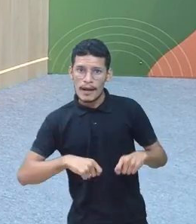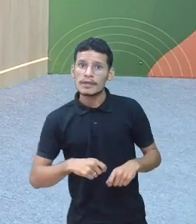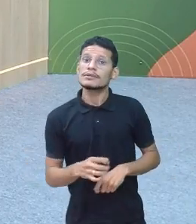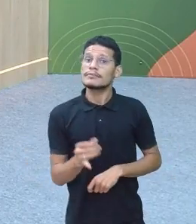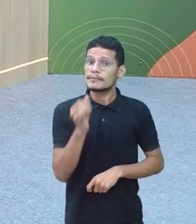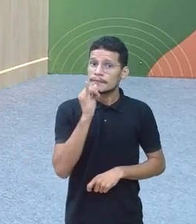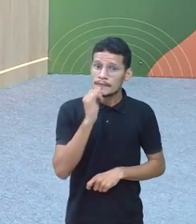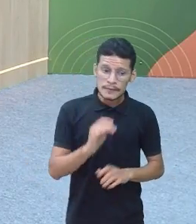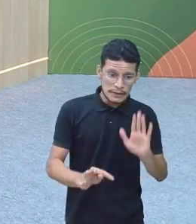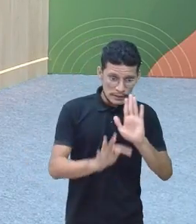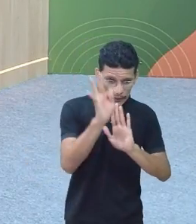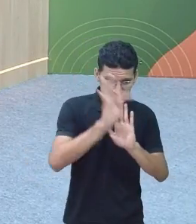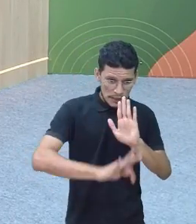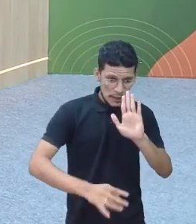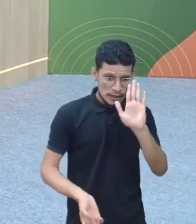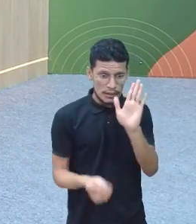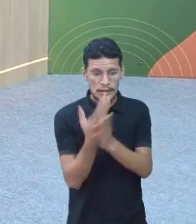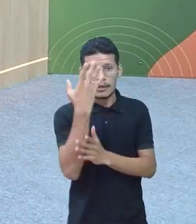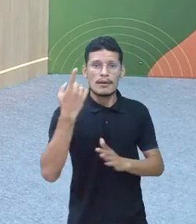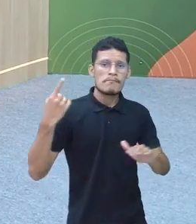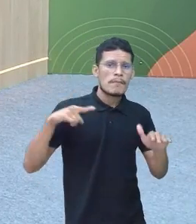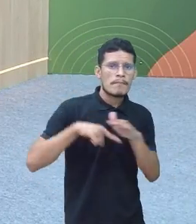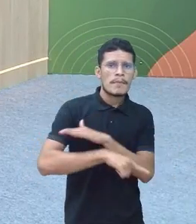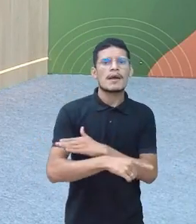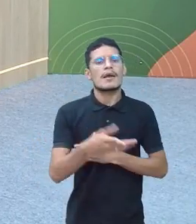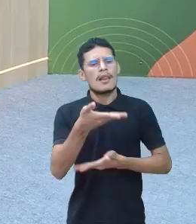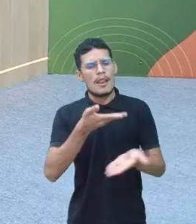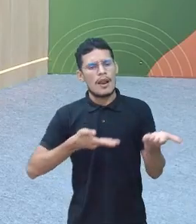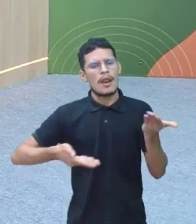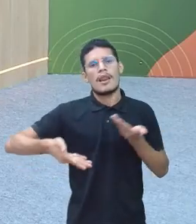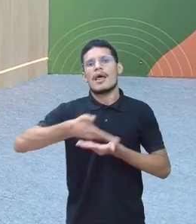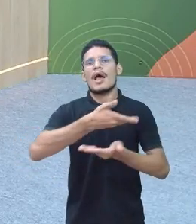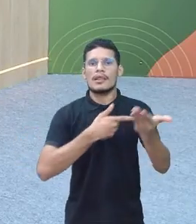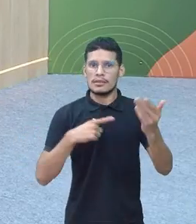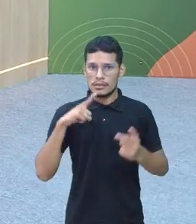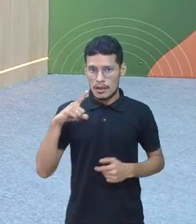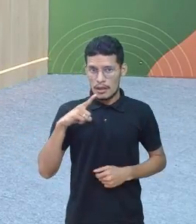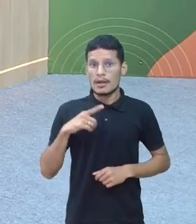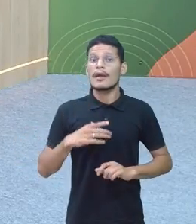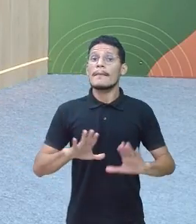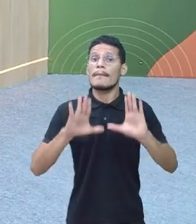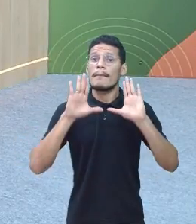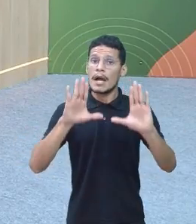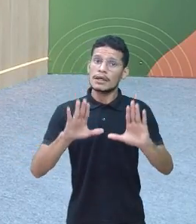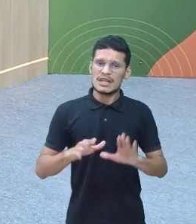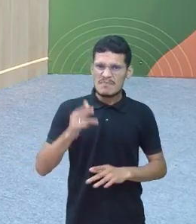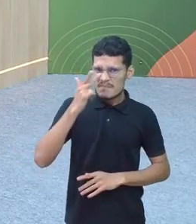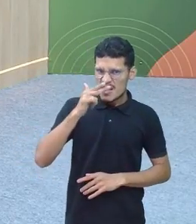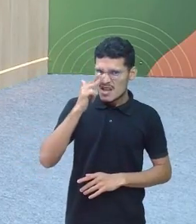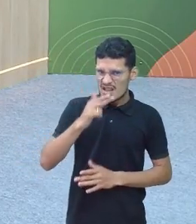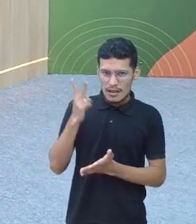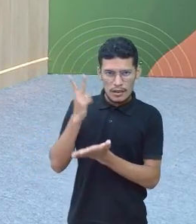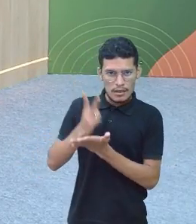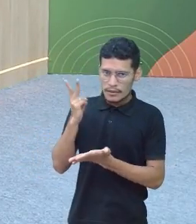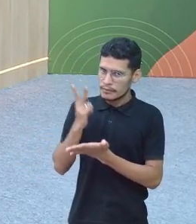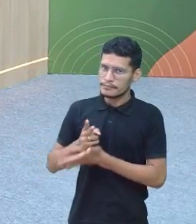mais profundidade, sendo mais dinâmico, etc. Não ficando na mesmice,